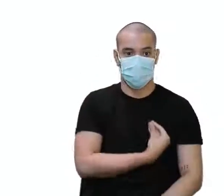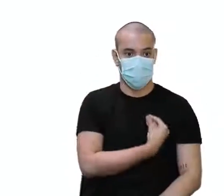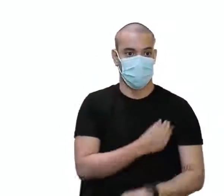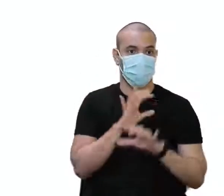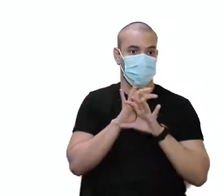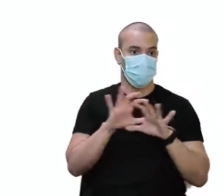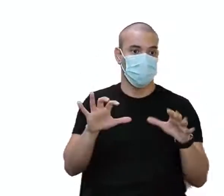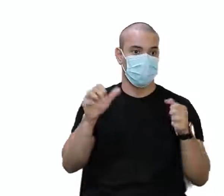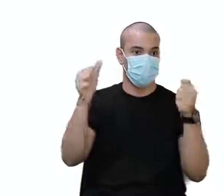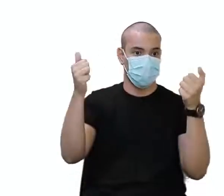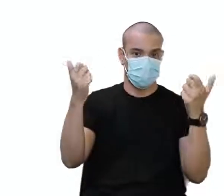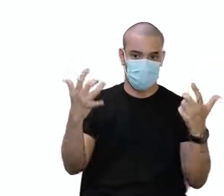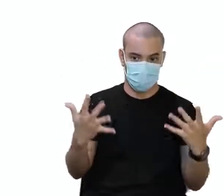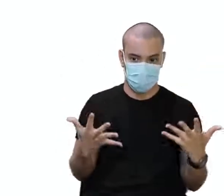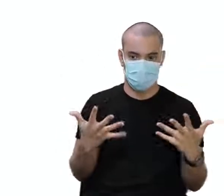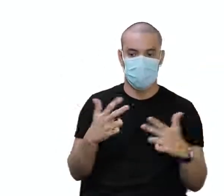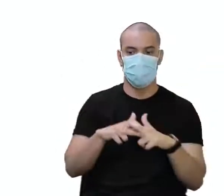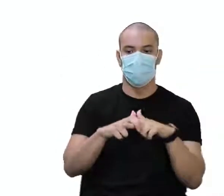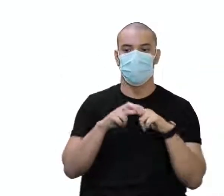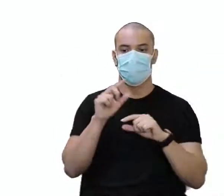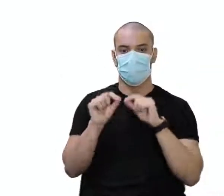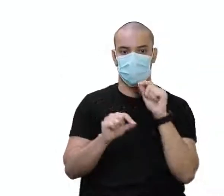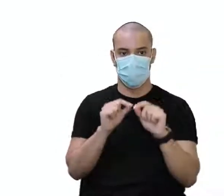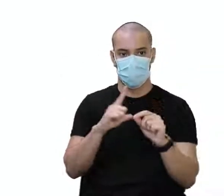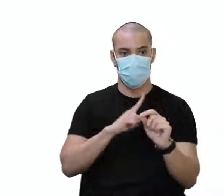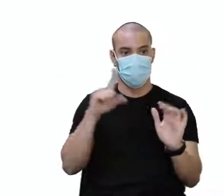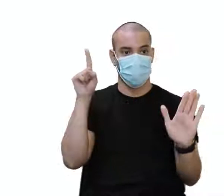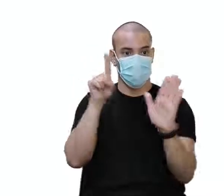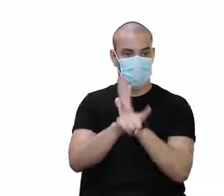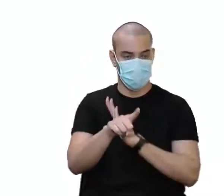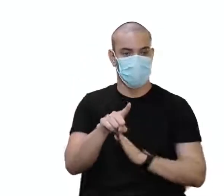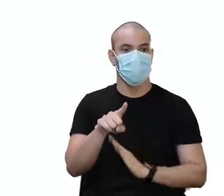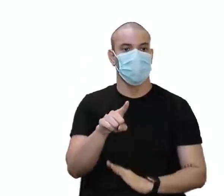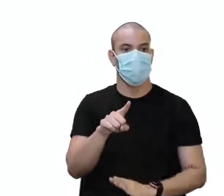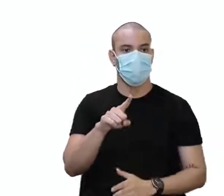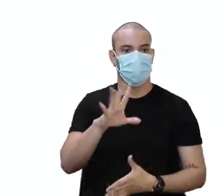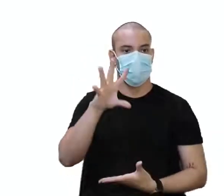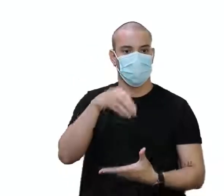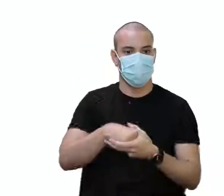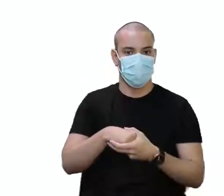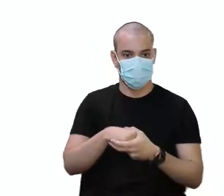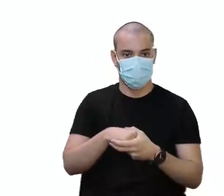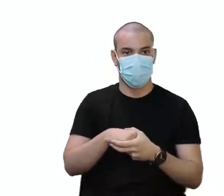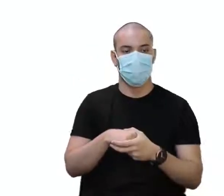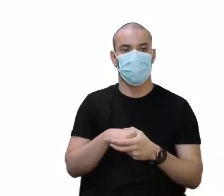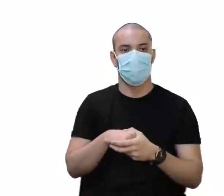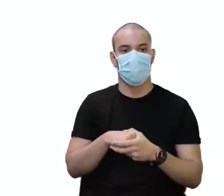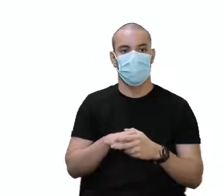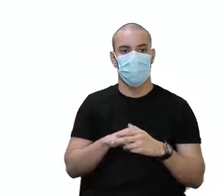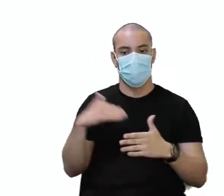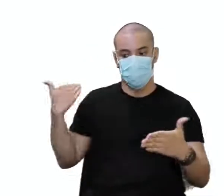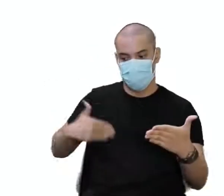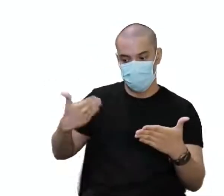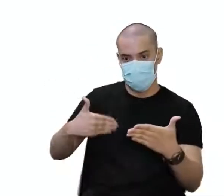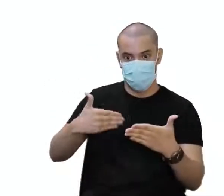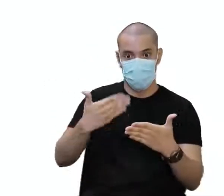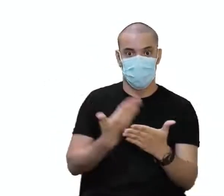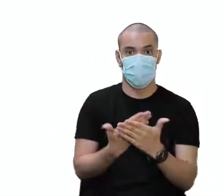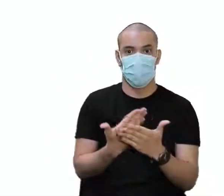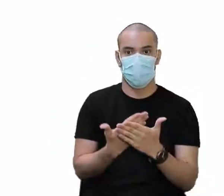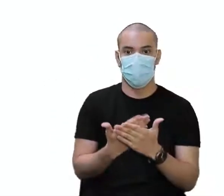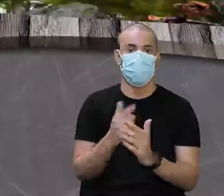assim classificados. Então, uma questão que a gente trouxe na sala de aula, durante a aula, olha aqui para